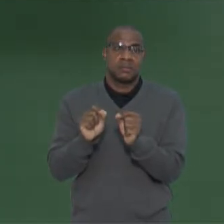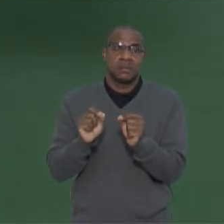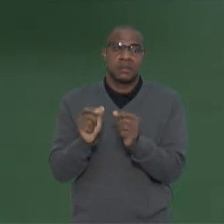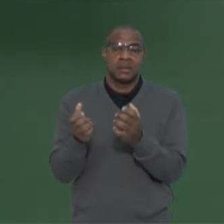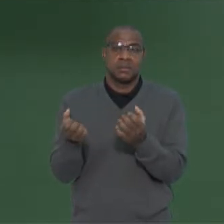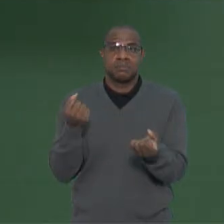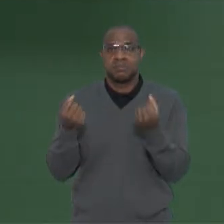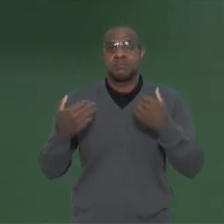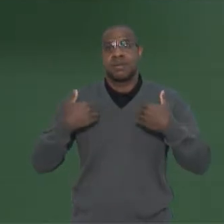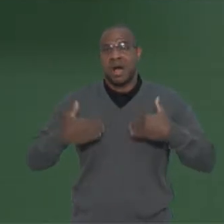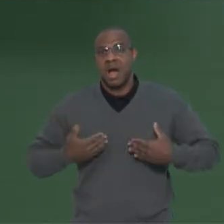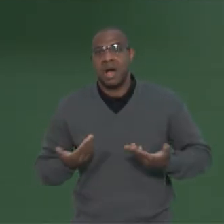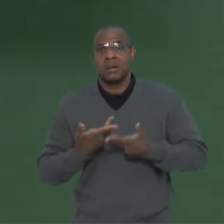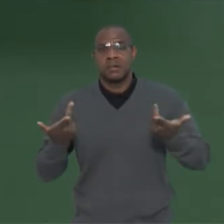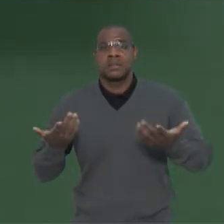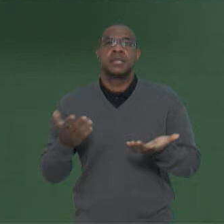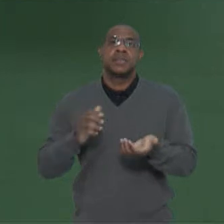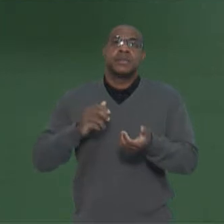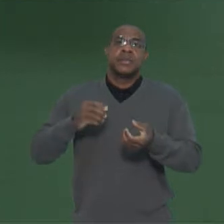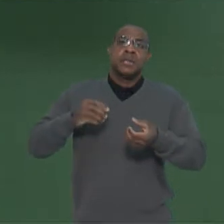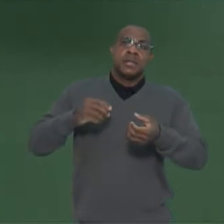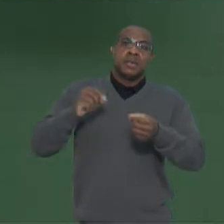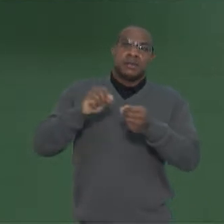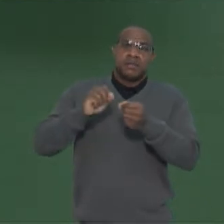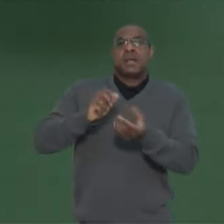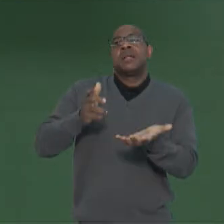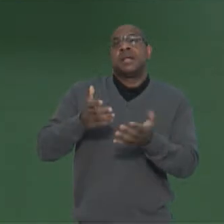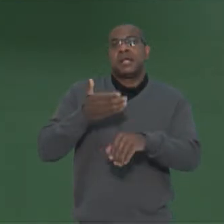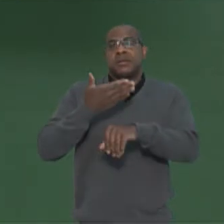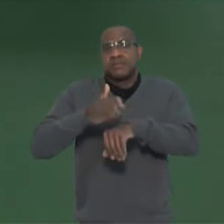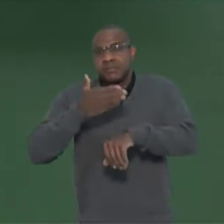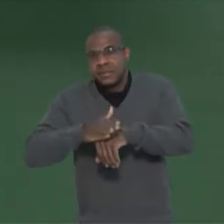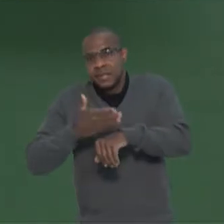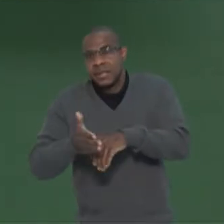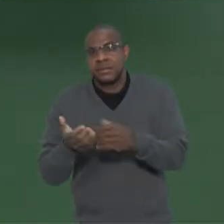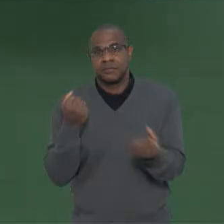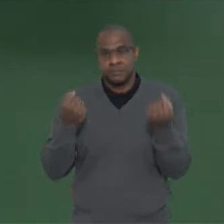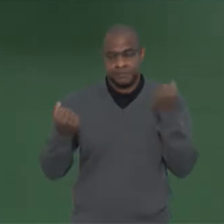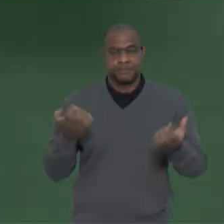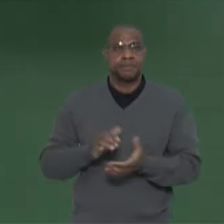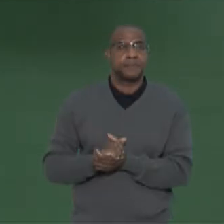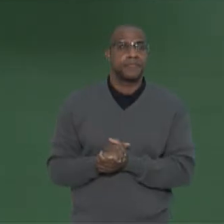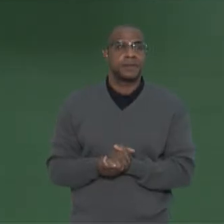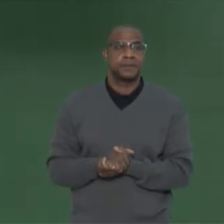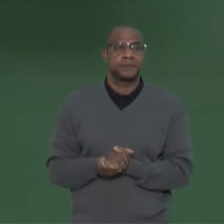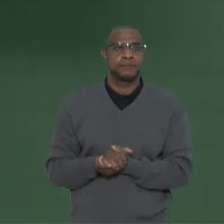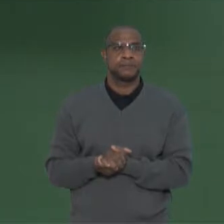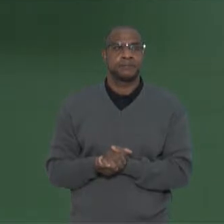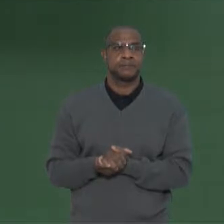beleza? Então, um breve conceito talvez tenha ido de encontro com aquilo que você pensou.